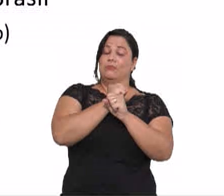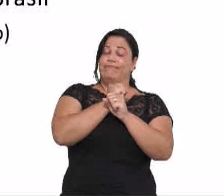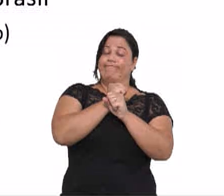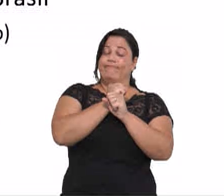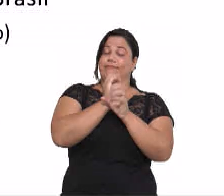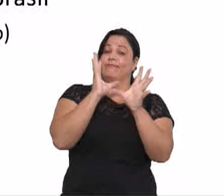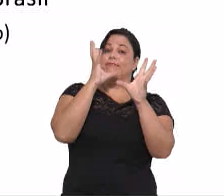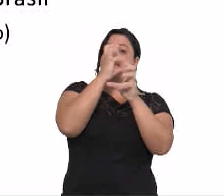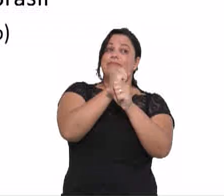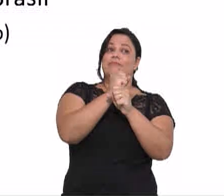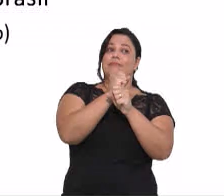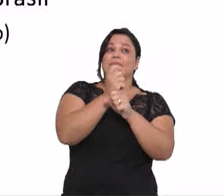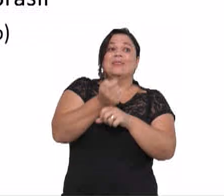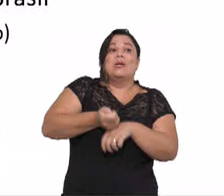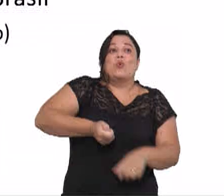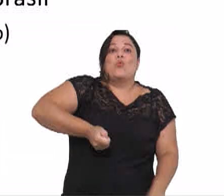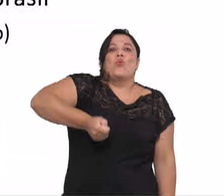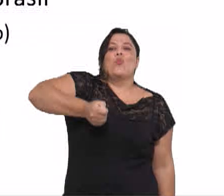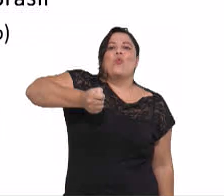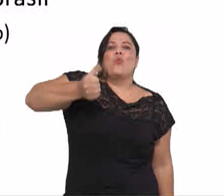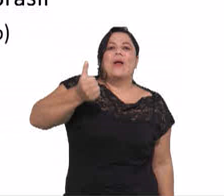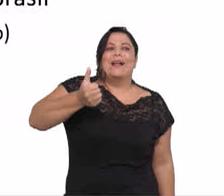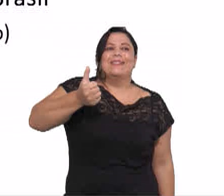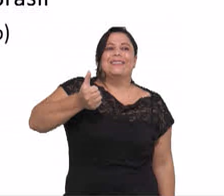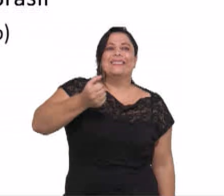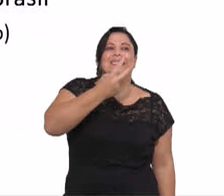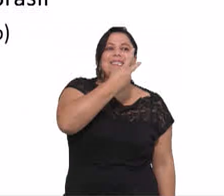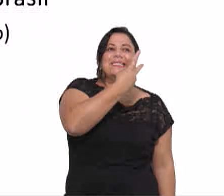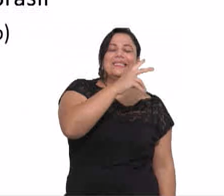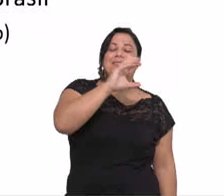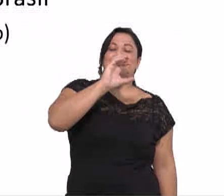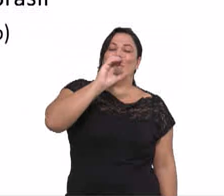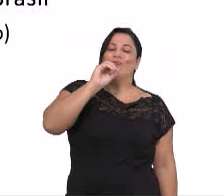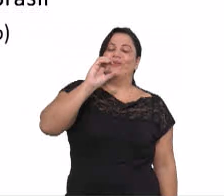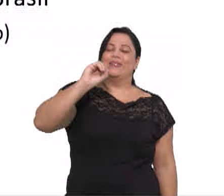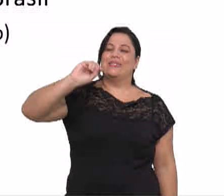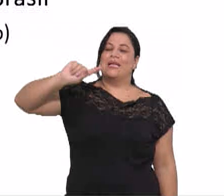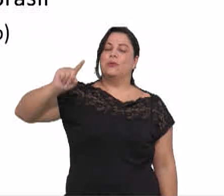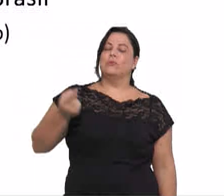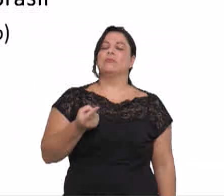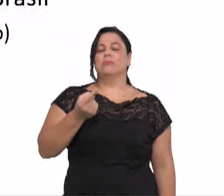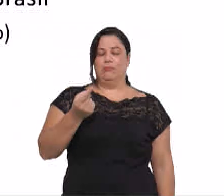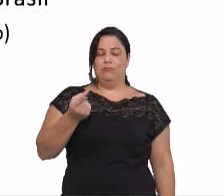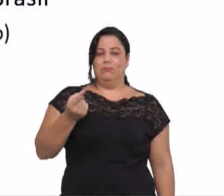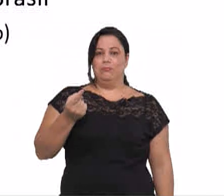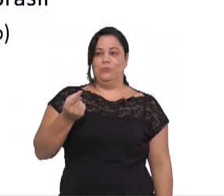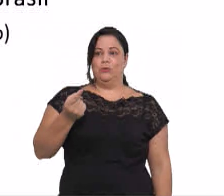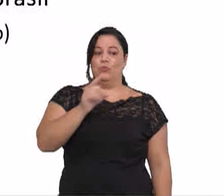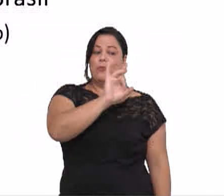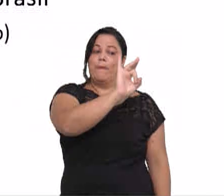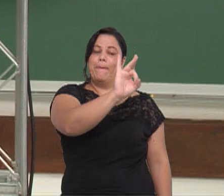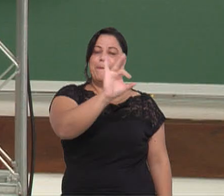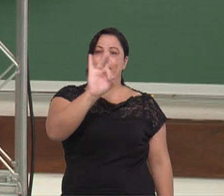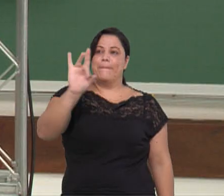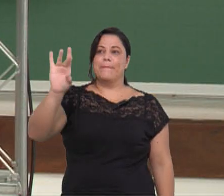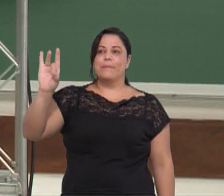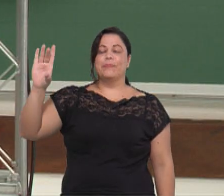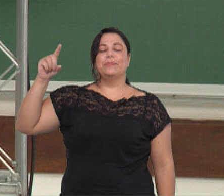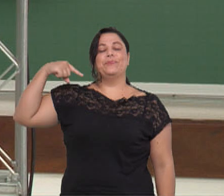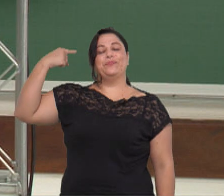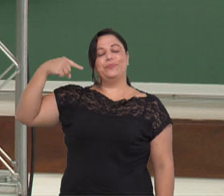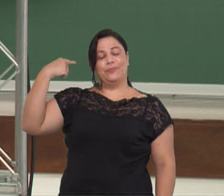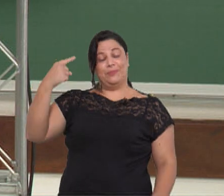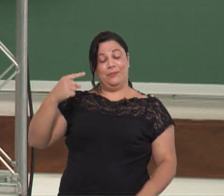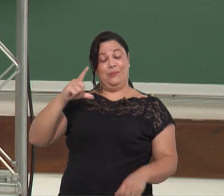de quase R$ 200 mil por deputado federal no Brasil. Se nós temos mais de